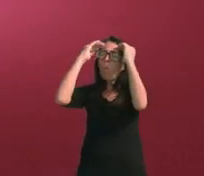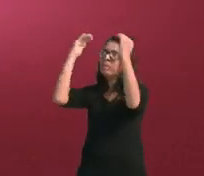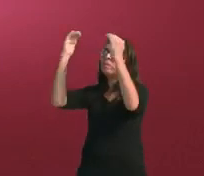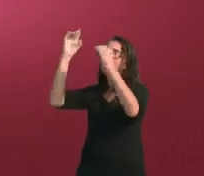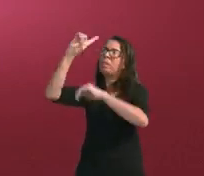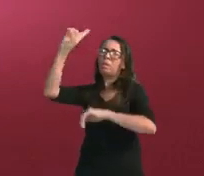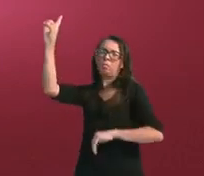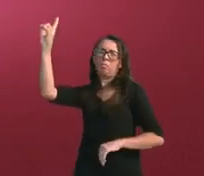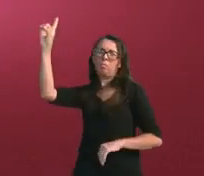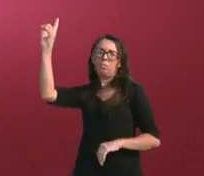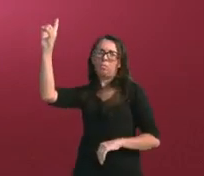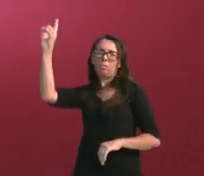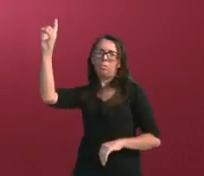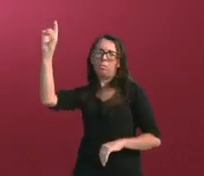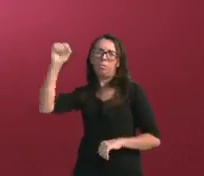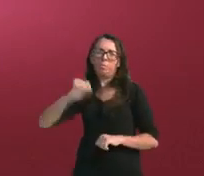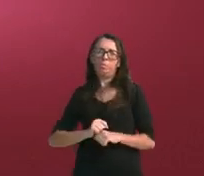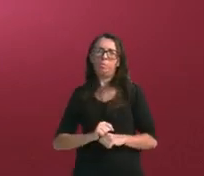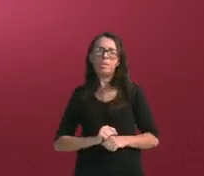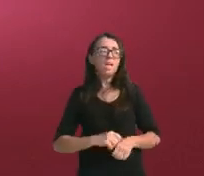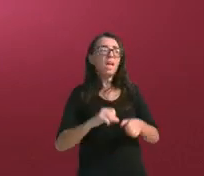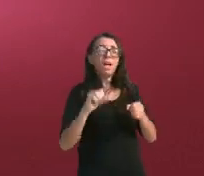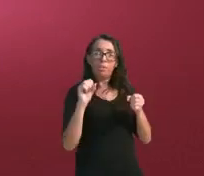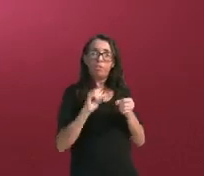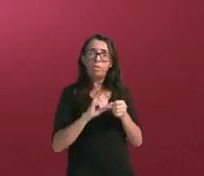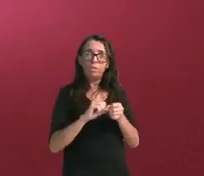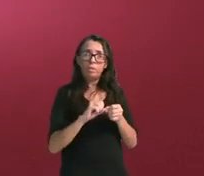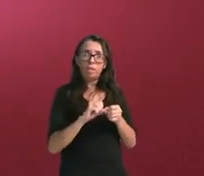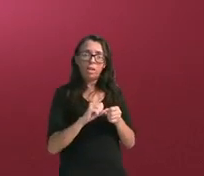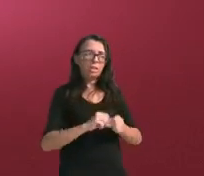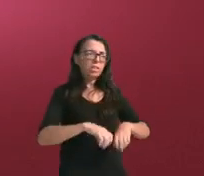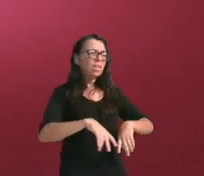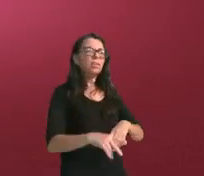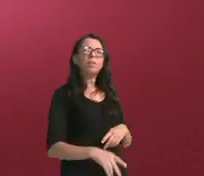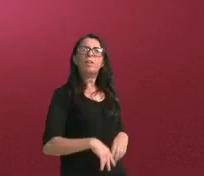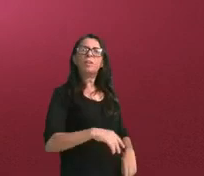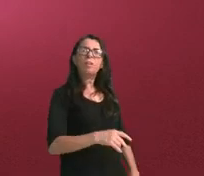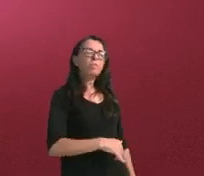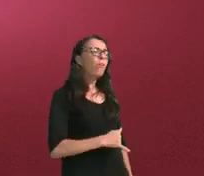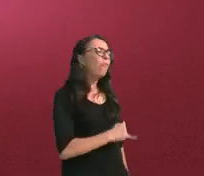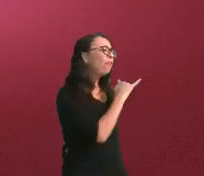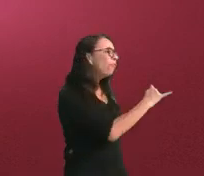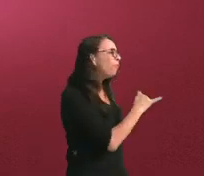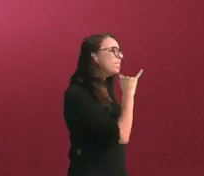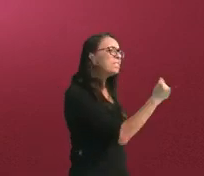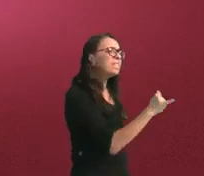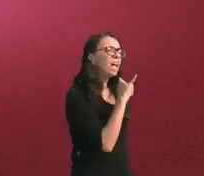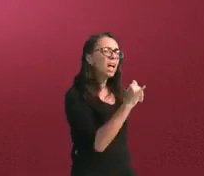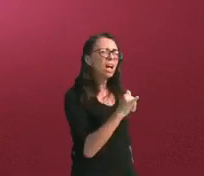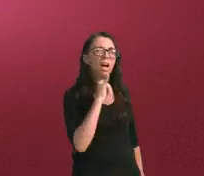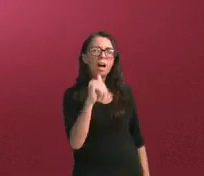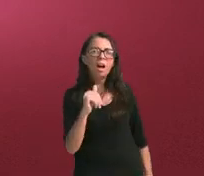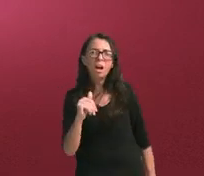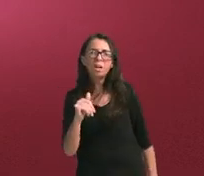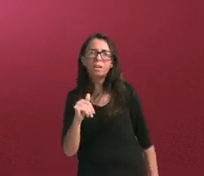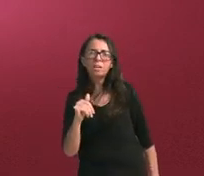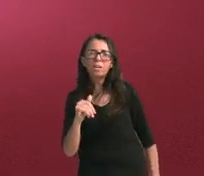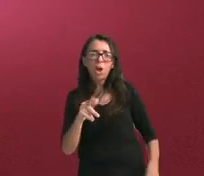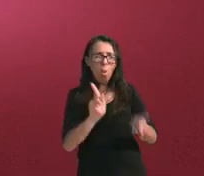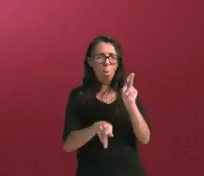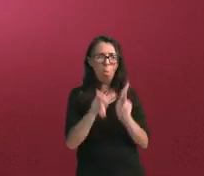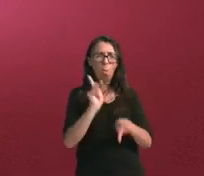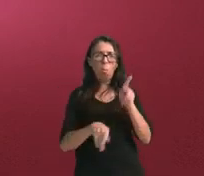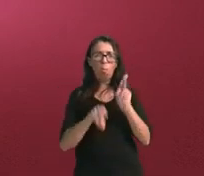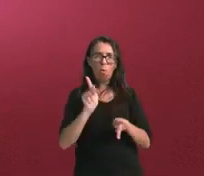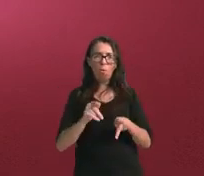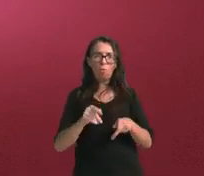ao povo de Israel. Agora eu vou fazer uma outra pergunta, meus amados, voltado nesse trecho. A